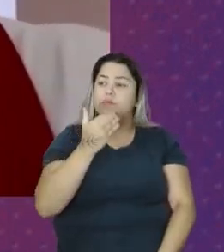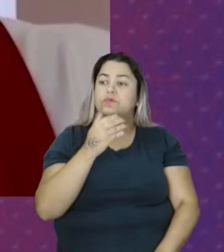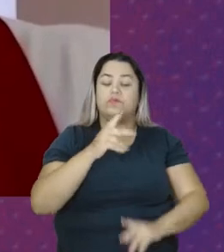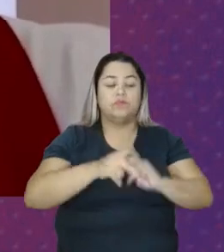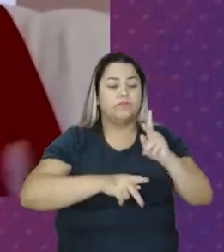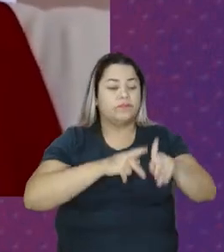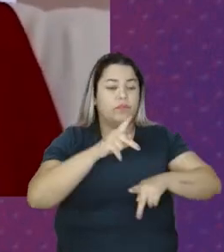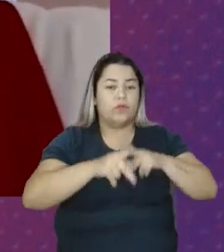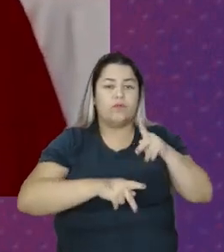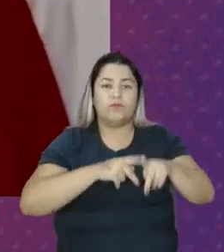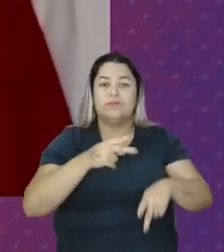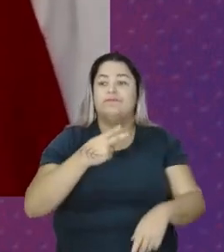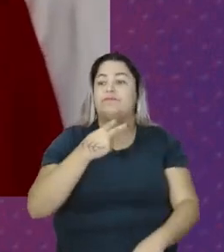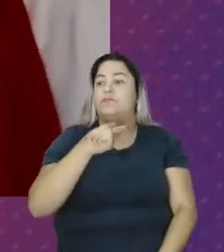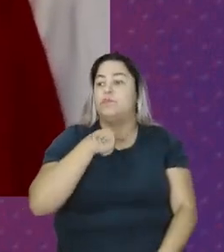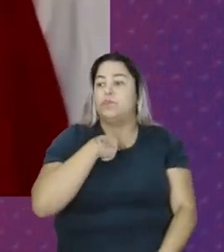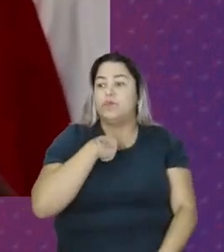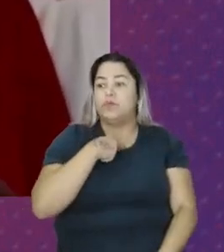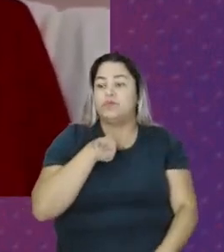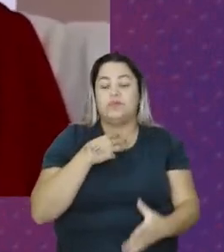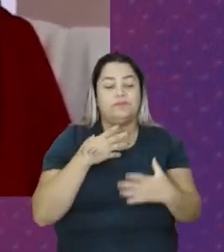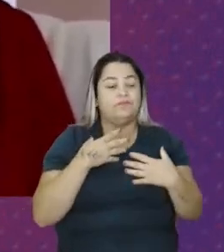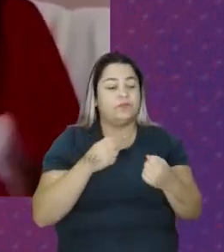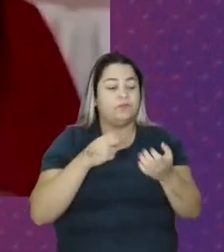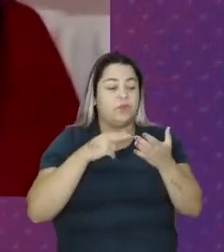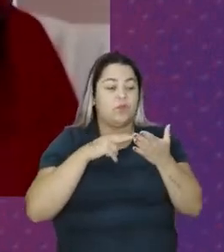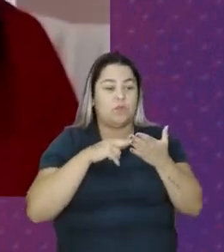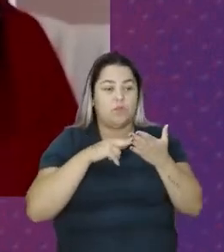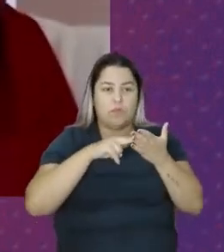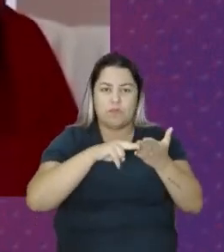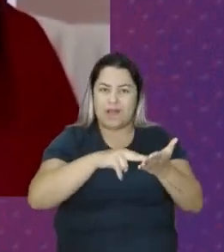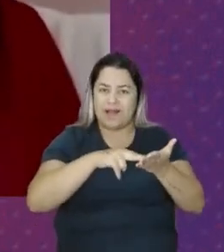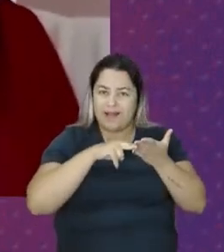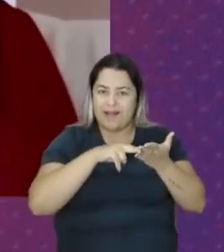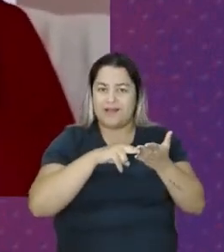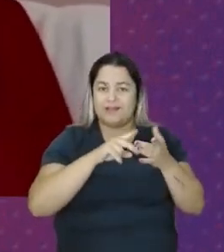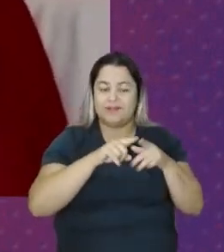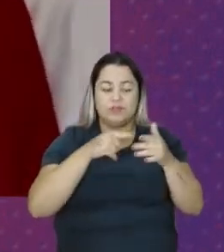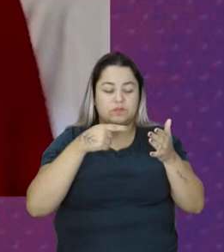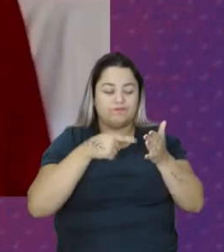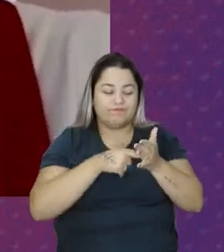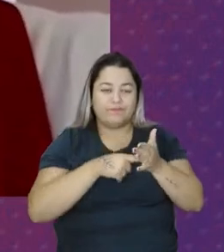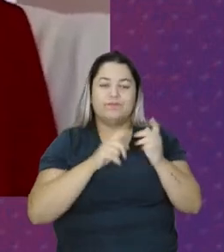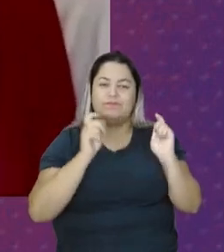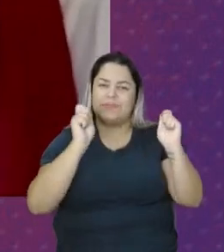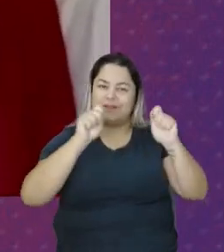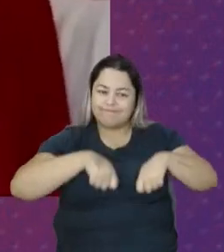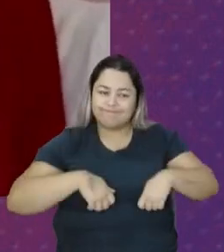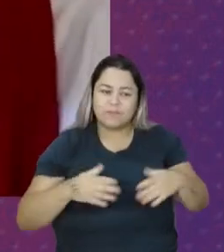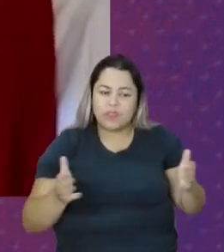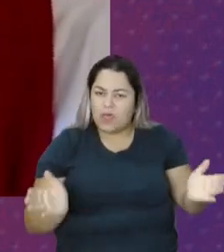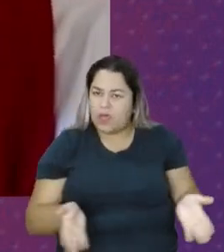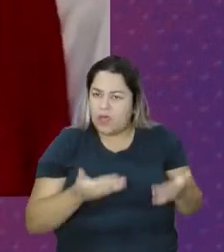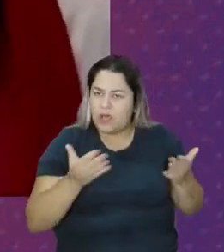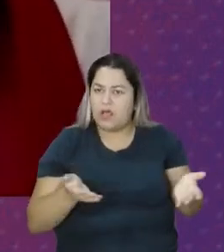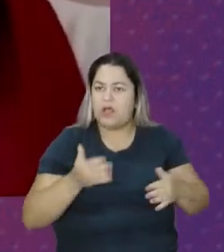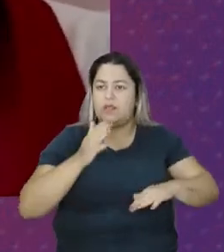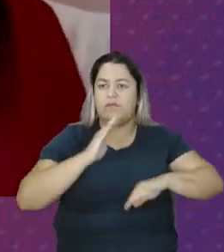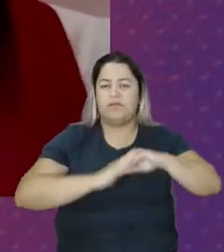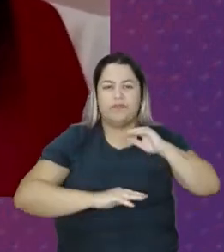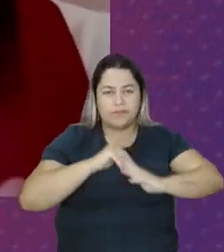povo. Ele não pode só receber uma carta de denúncia. Ele precisa agir, tem que ter